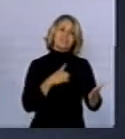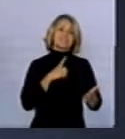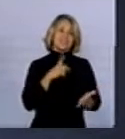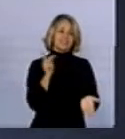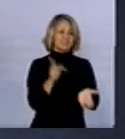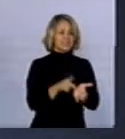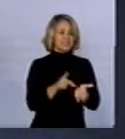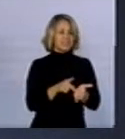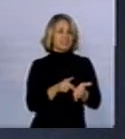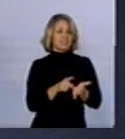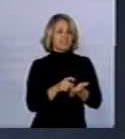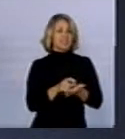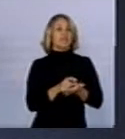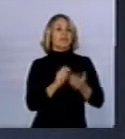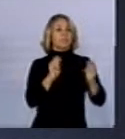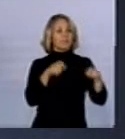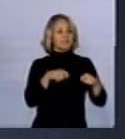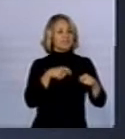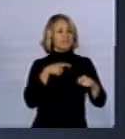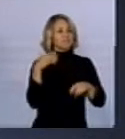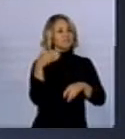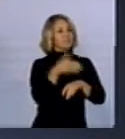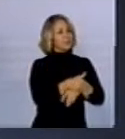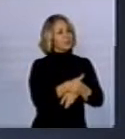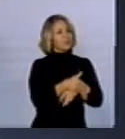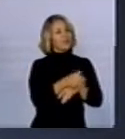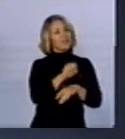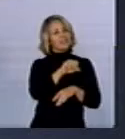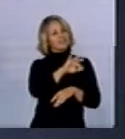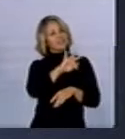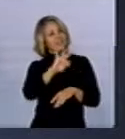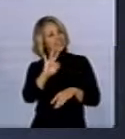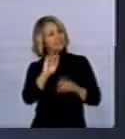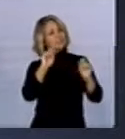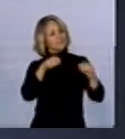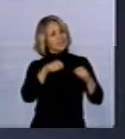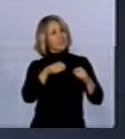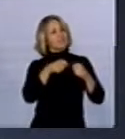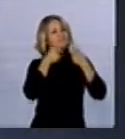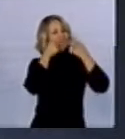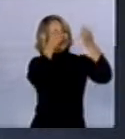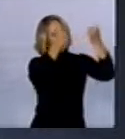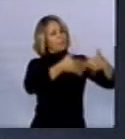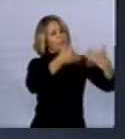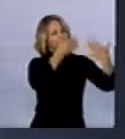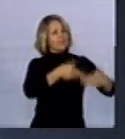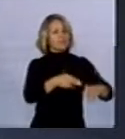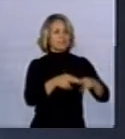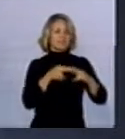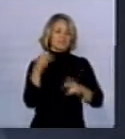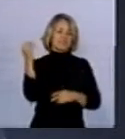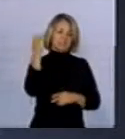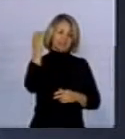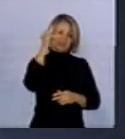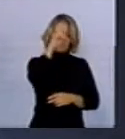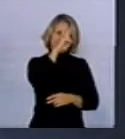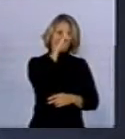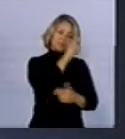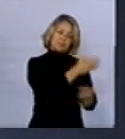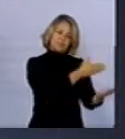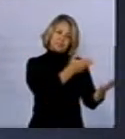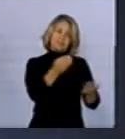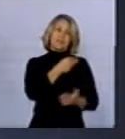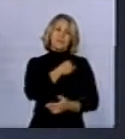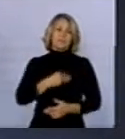finalmente o seu pleito ao crivo do Supremo Tribunal Federal. É importante que se diga sobre esse aspecto, ministro e ilustre